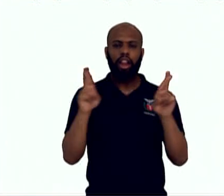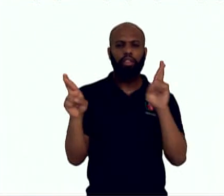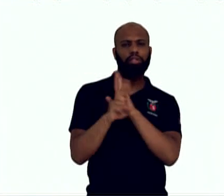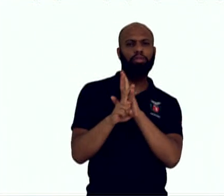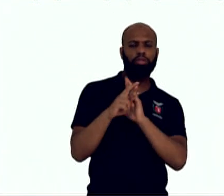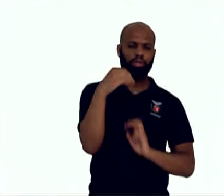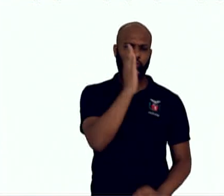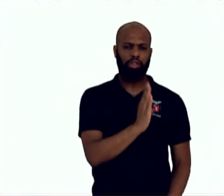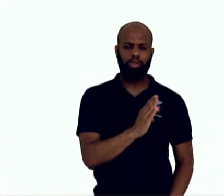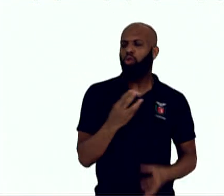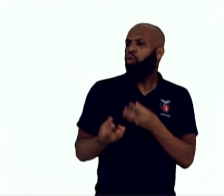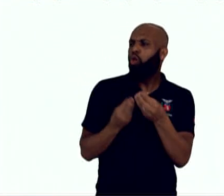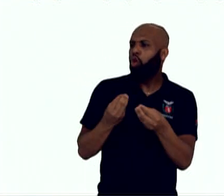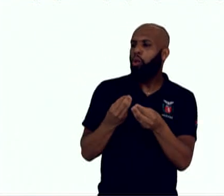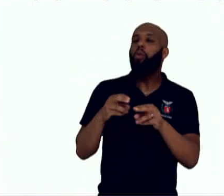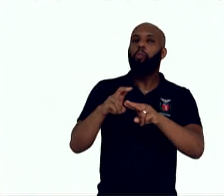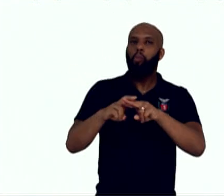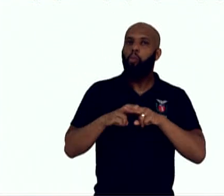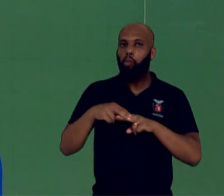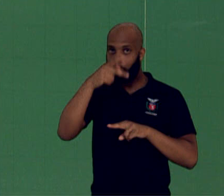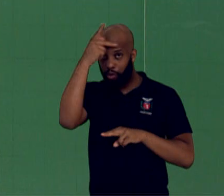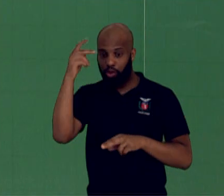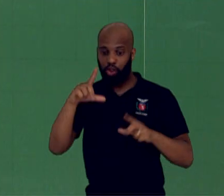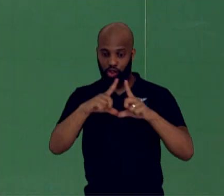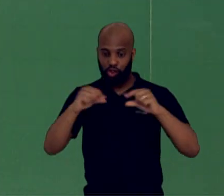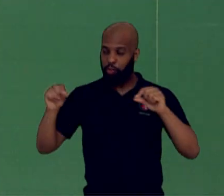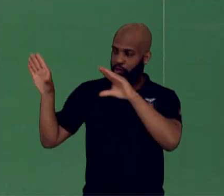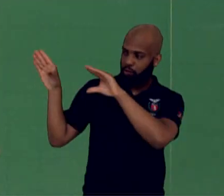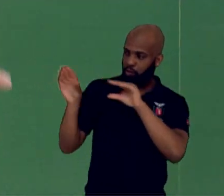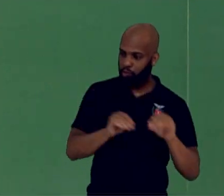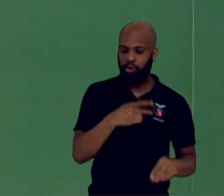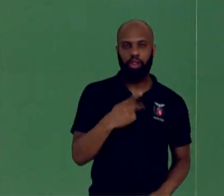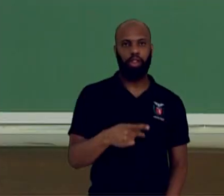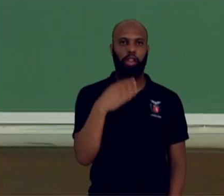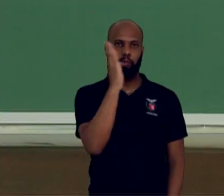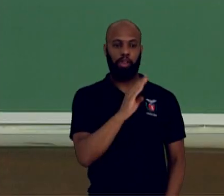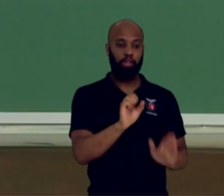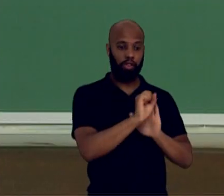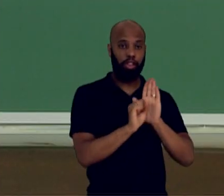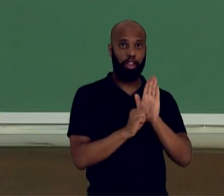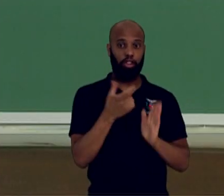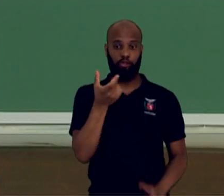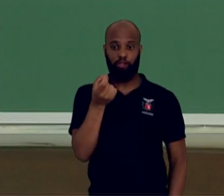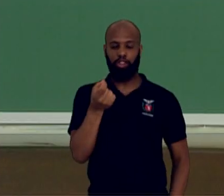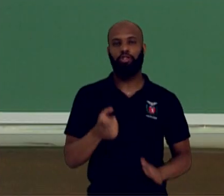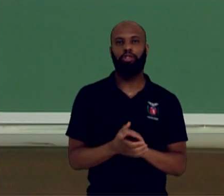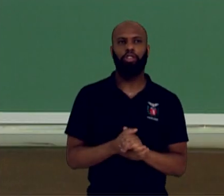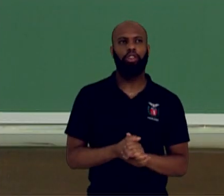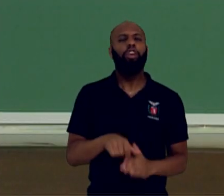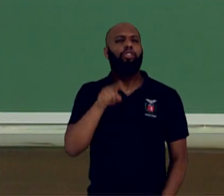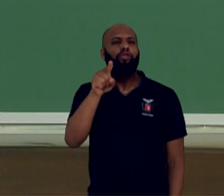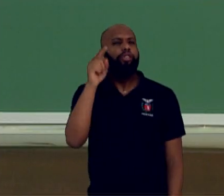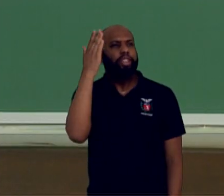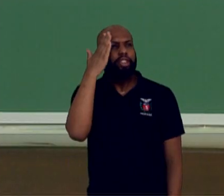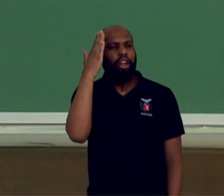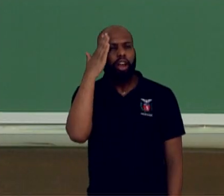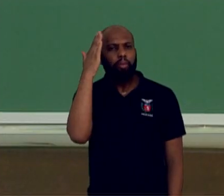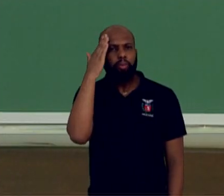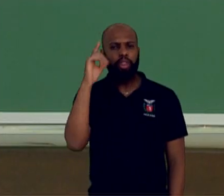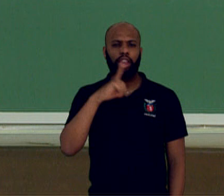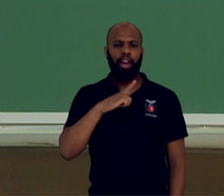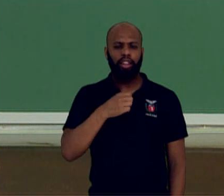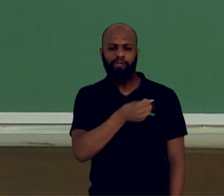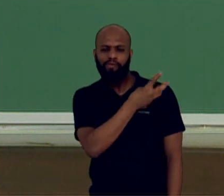assim, professor? Através das migrações do século XX. Vamos estudar essa junto. Afinal de contas, vocês sabiam que